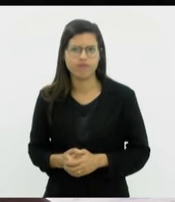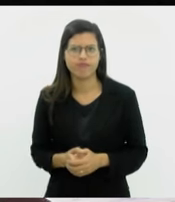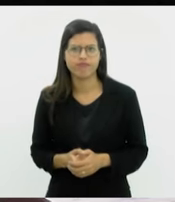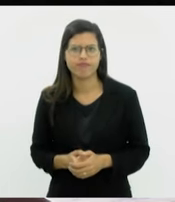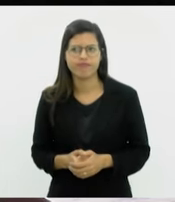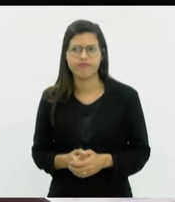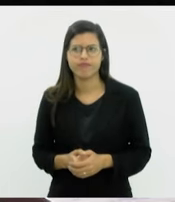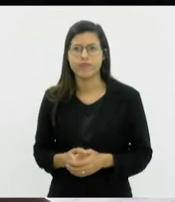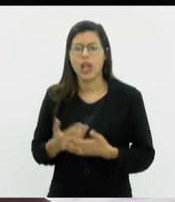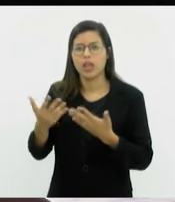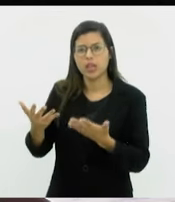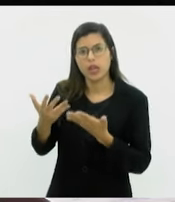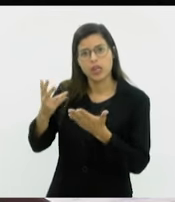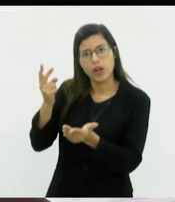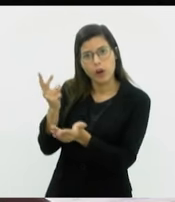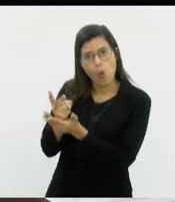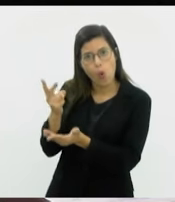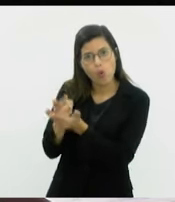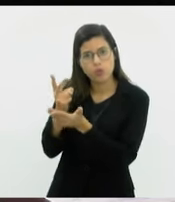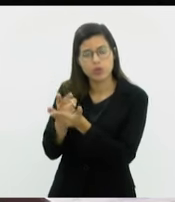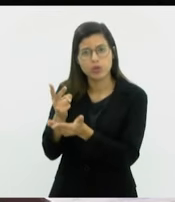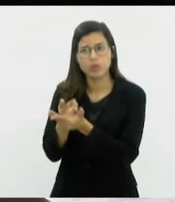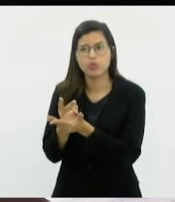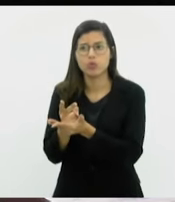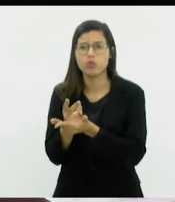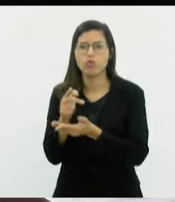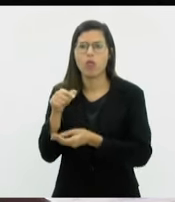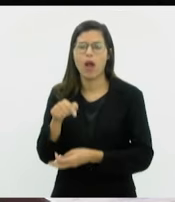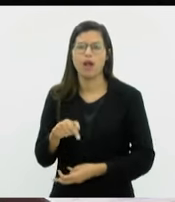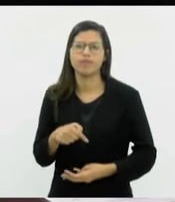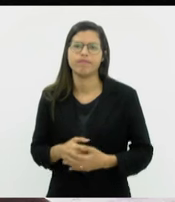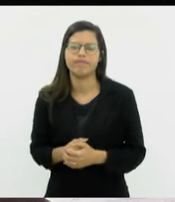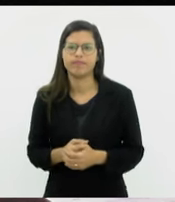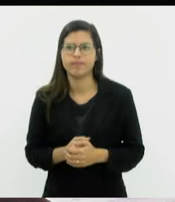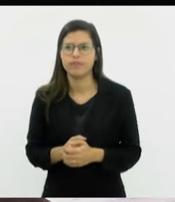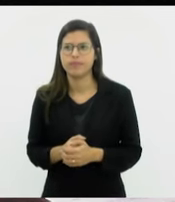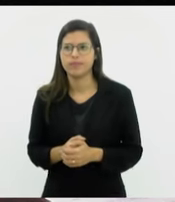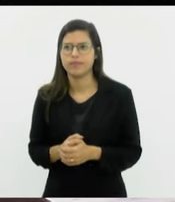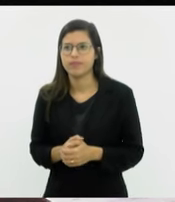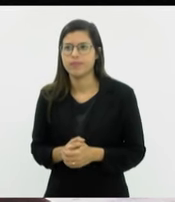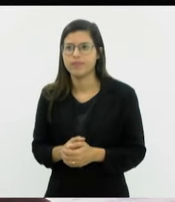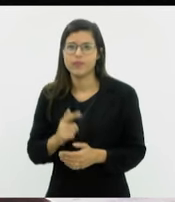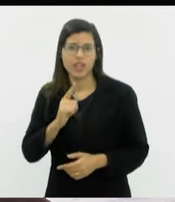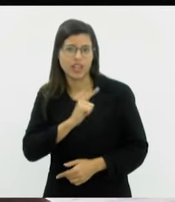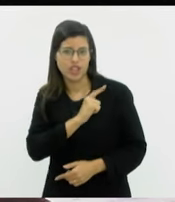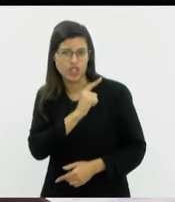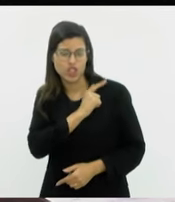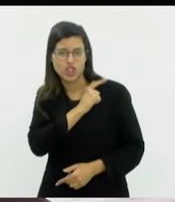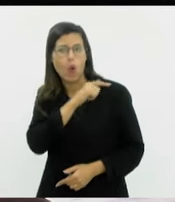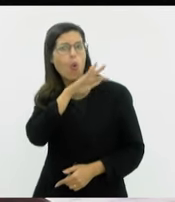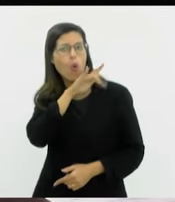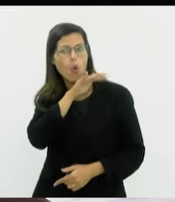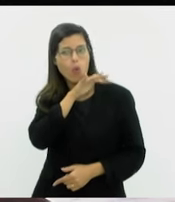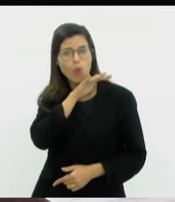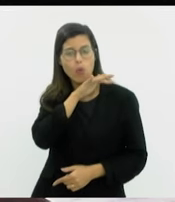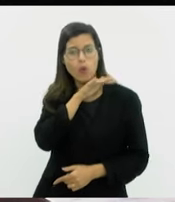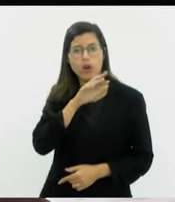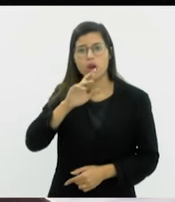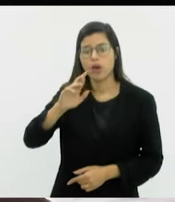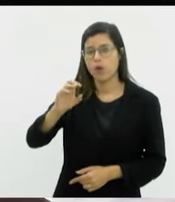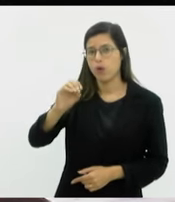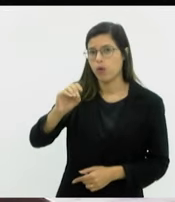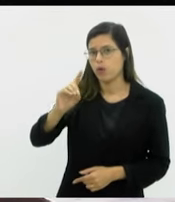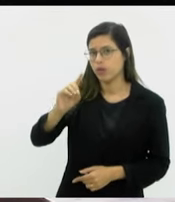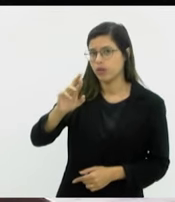querem permanecer incorrendo na má gestão. Rodrigo hoje tenta se